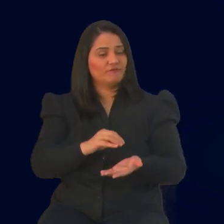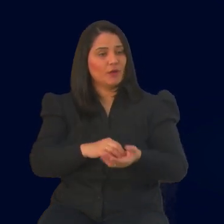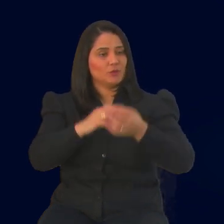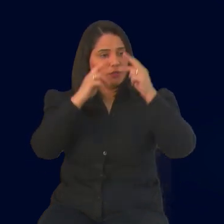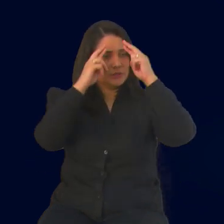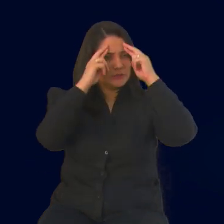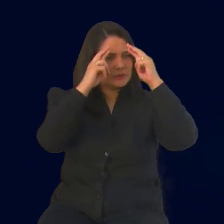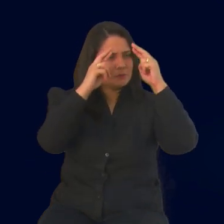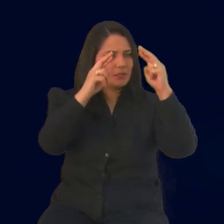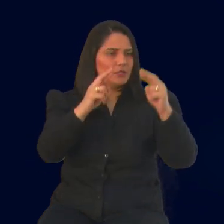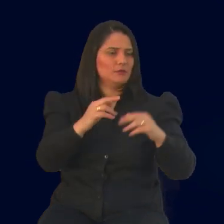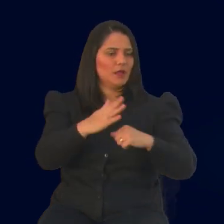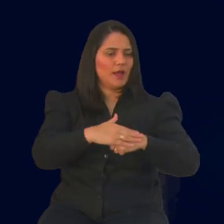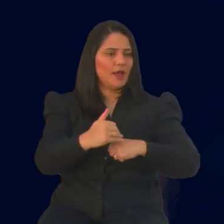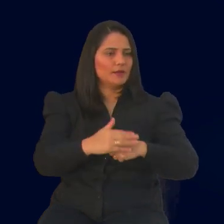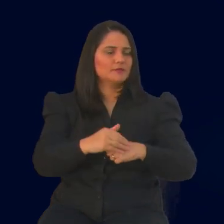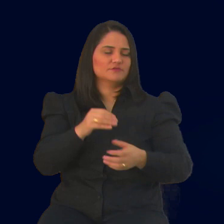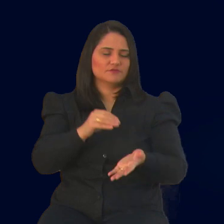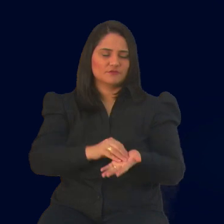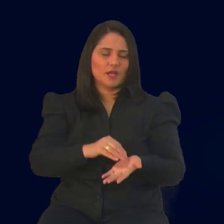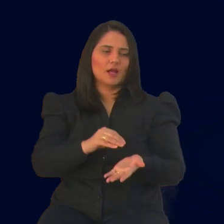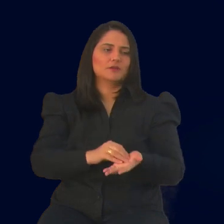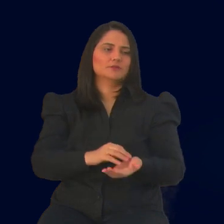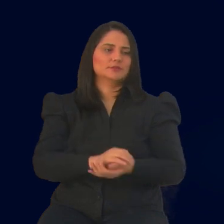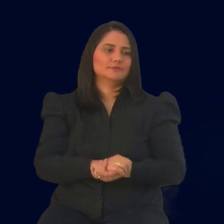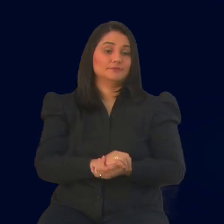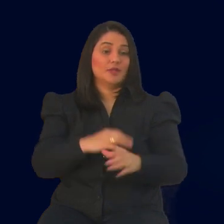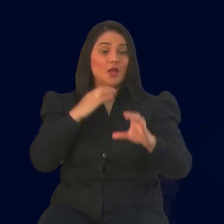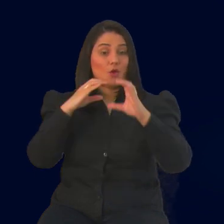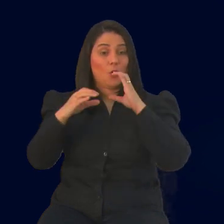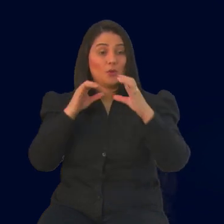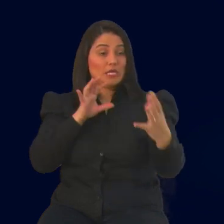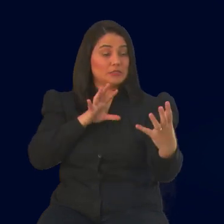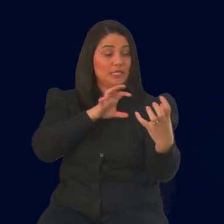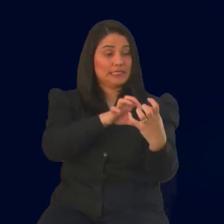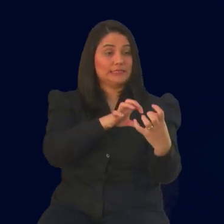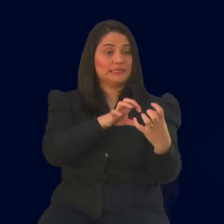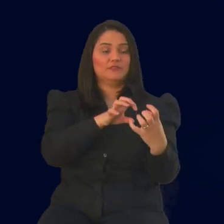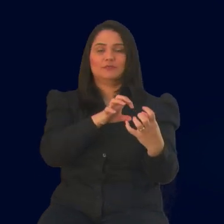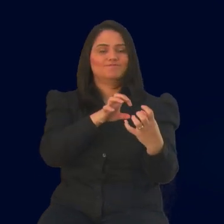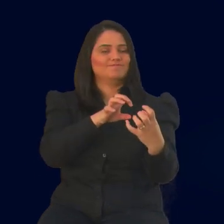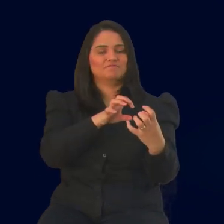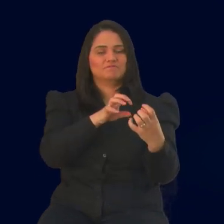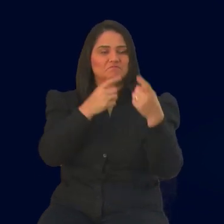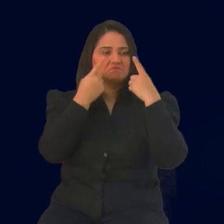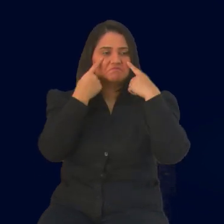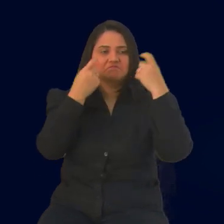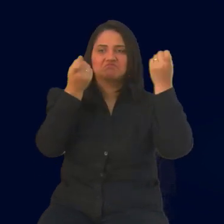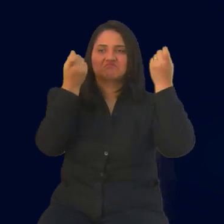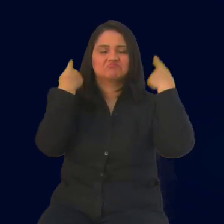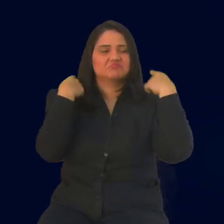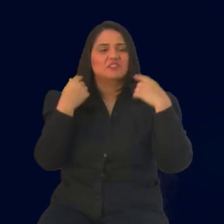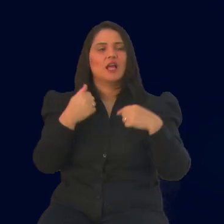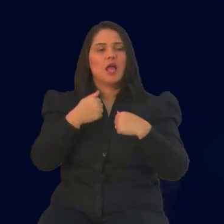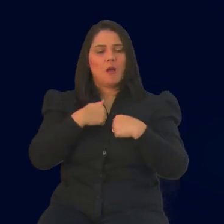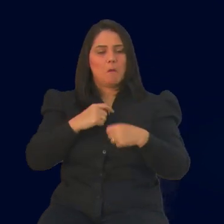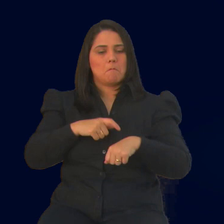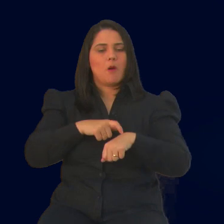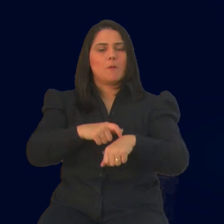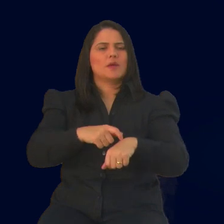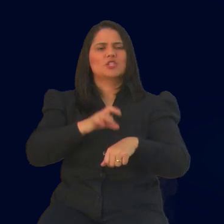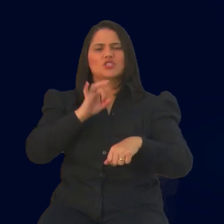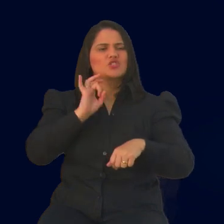outro. Na comunicação agressiva, nós não escutamos. Nós estamos naquele momento de uma